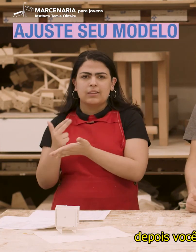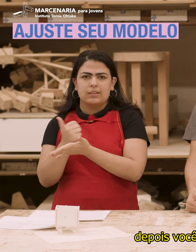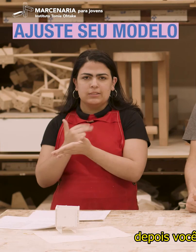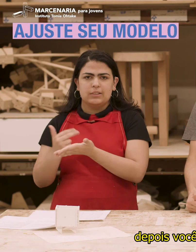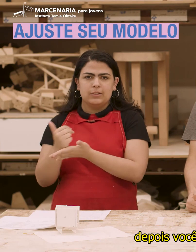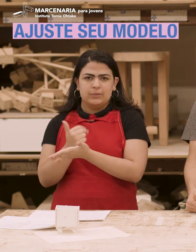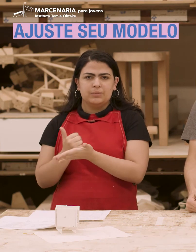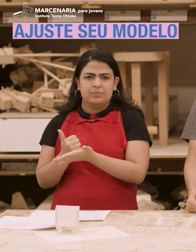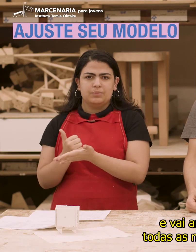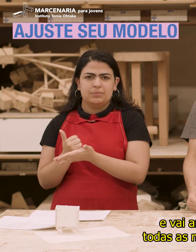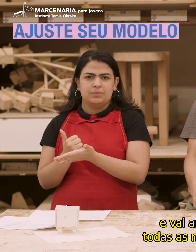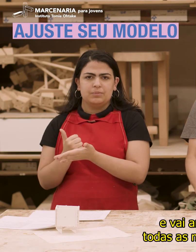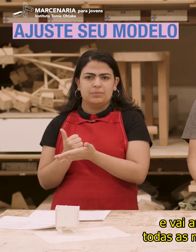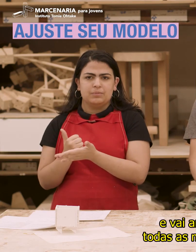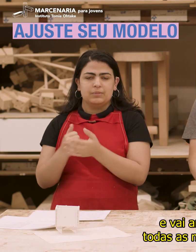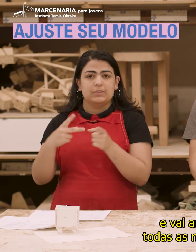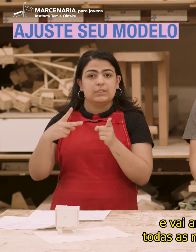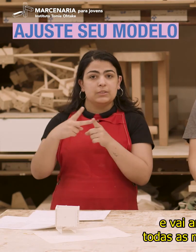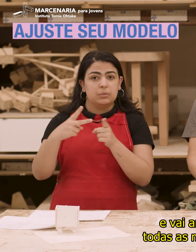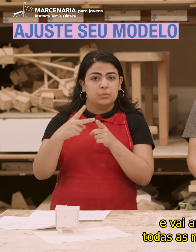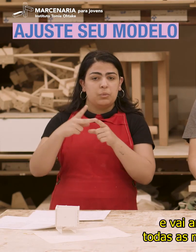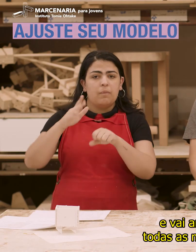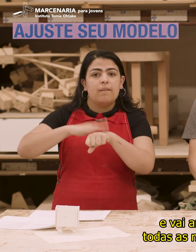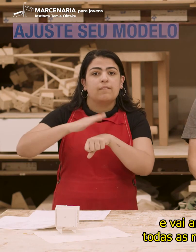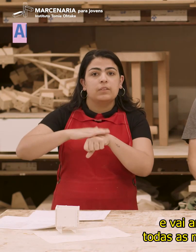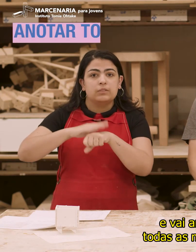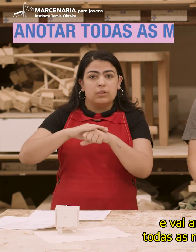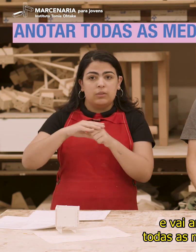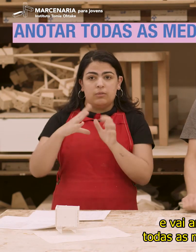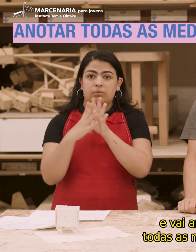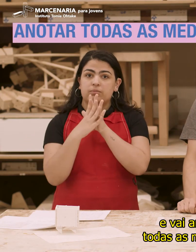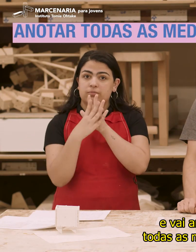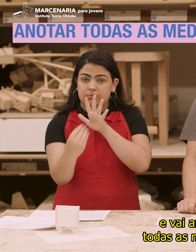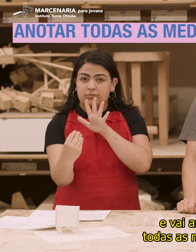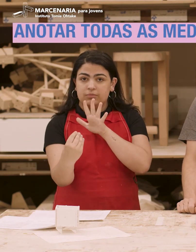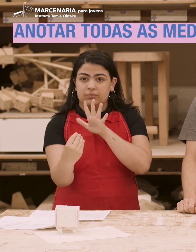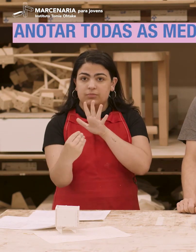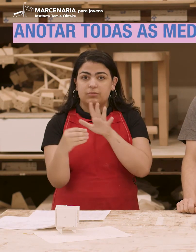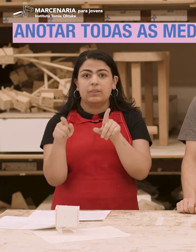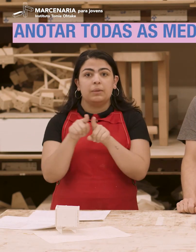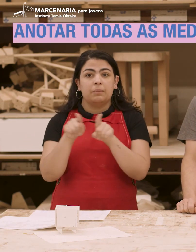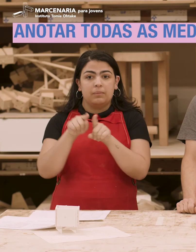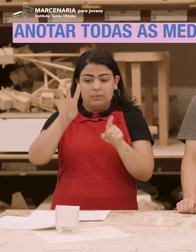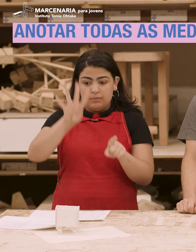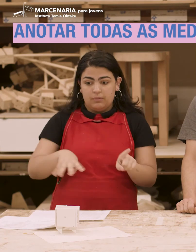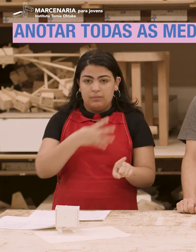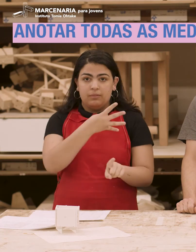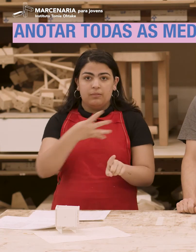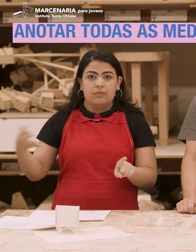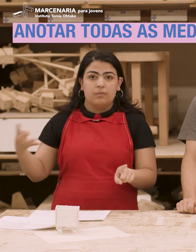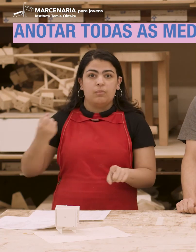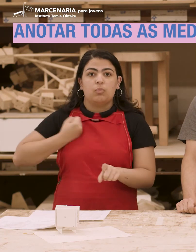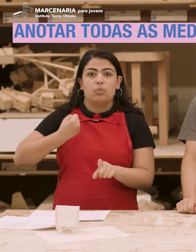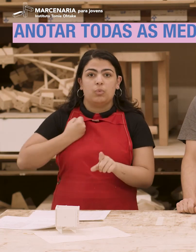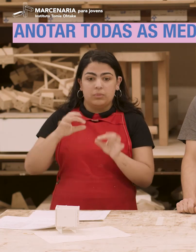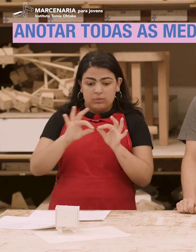construir o seu modelo e você vai anotar numa tabela todas as medidas das suas peças. É isso aí.